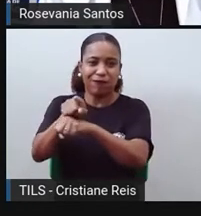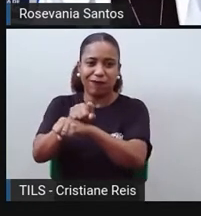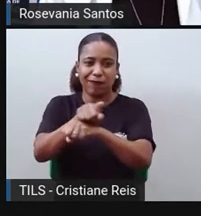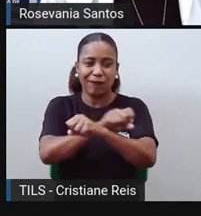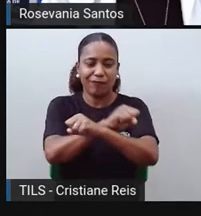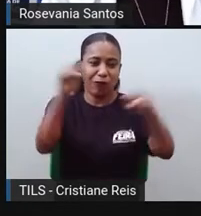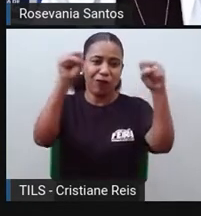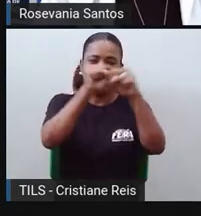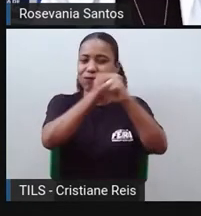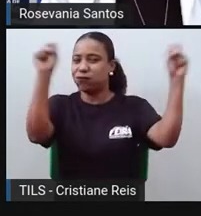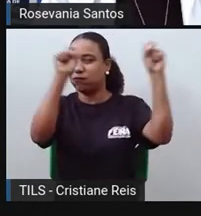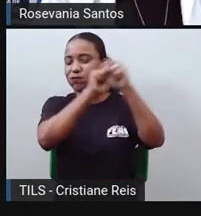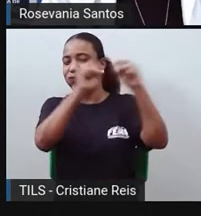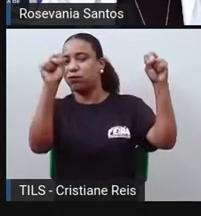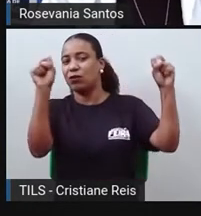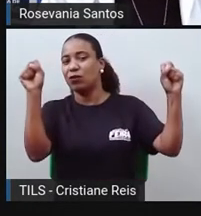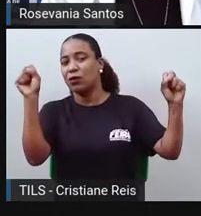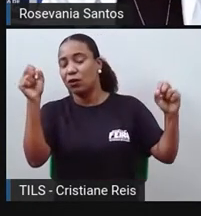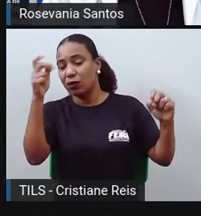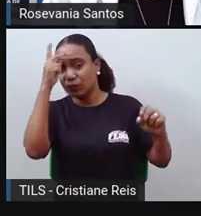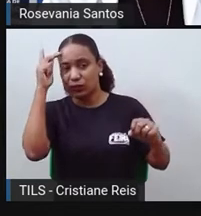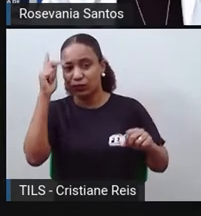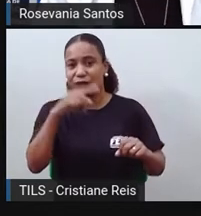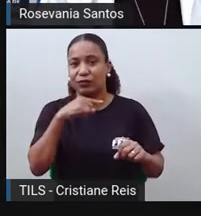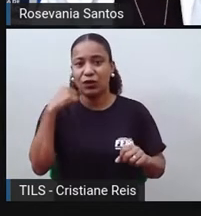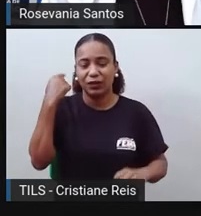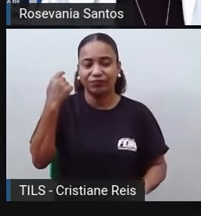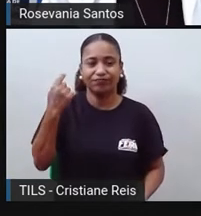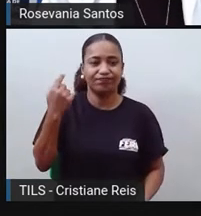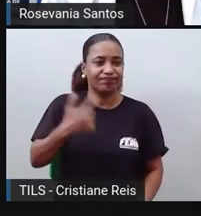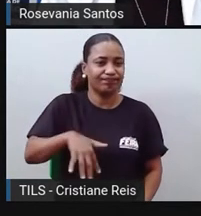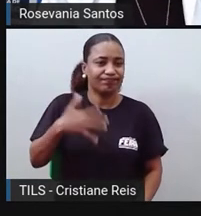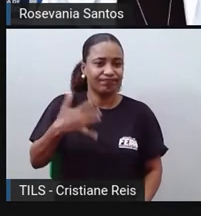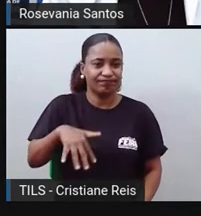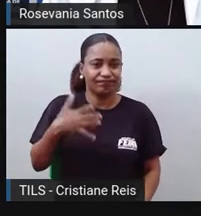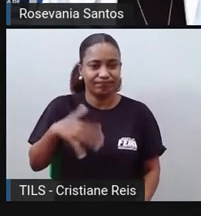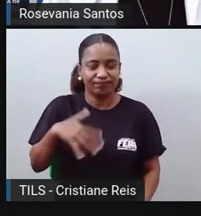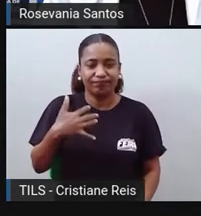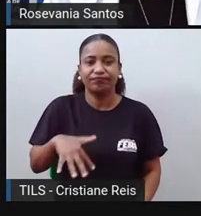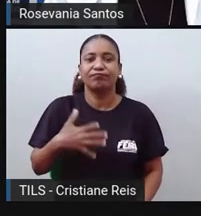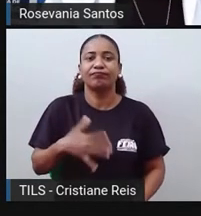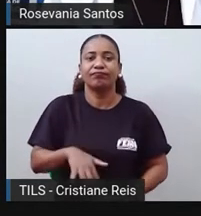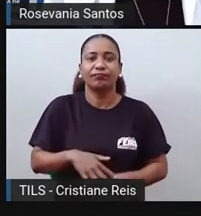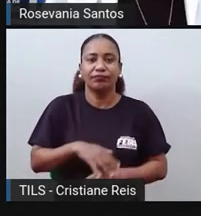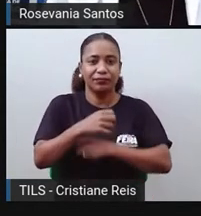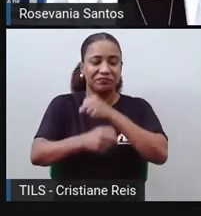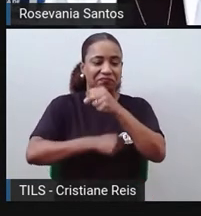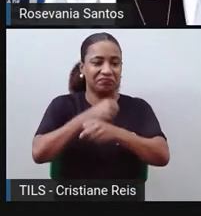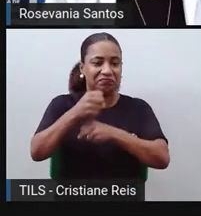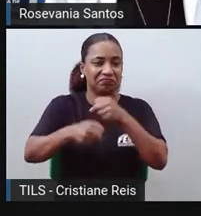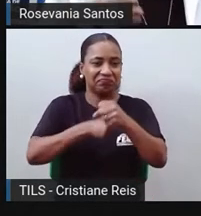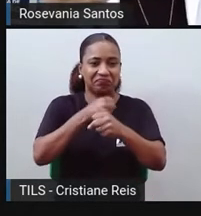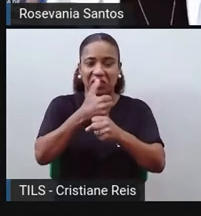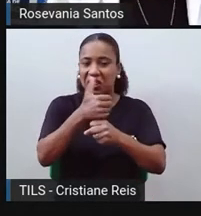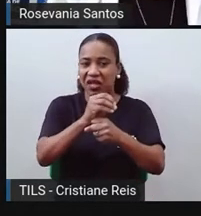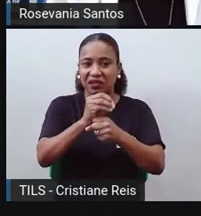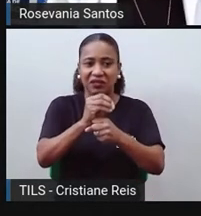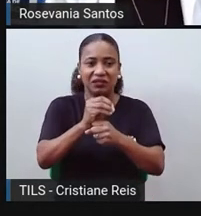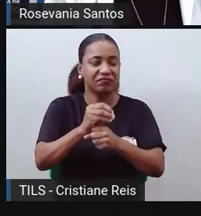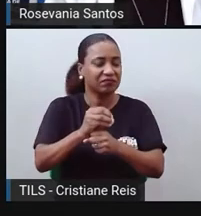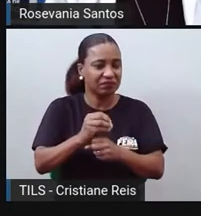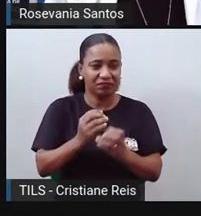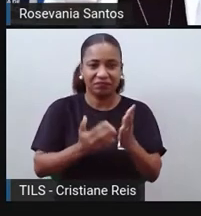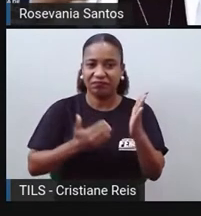de mortos foi maior. Então, já são mais de 10 anos isso aí. E quais são os principais problemas, né? São milhares